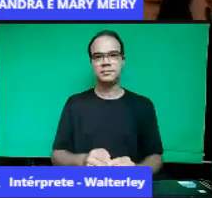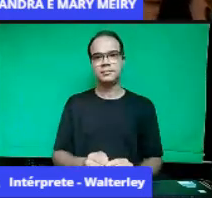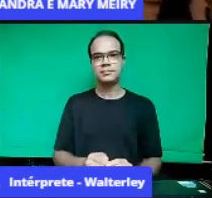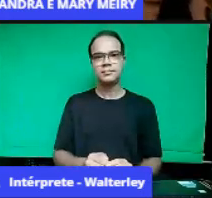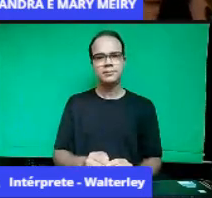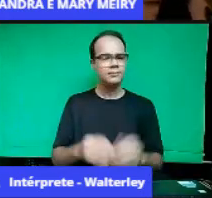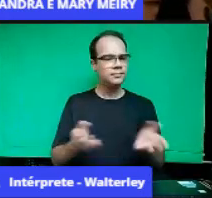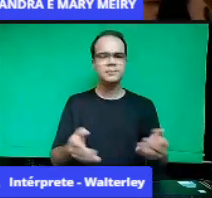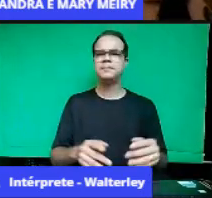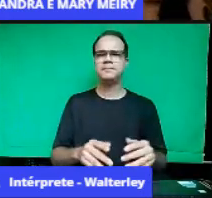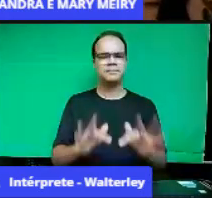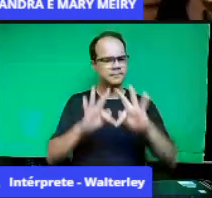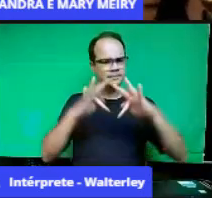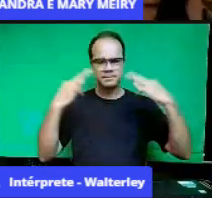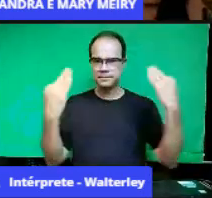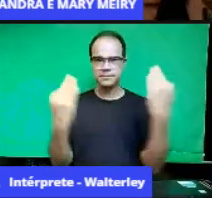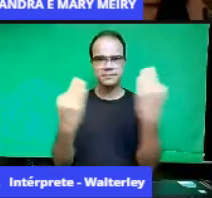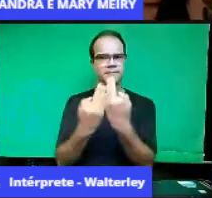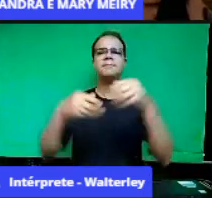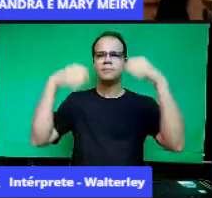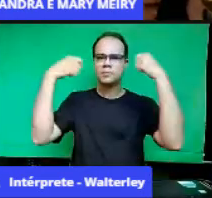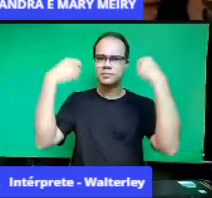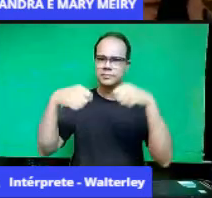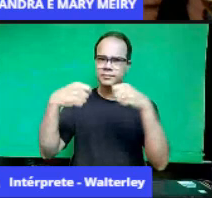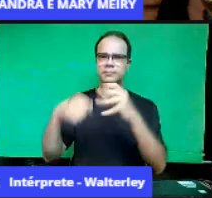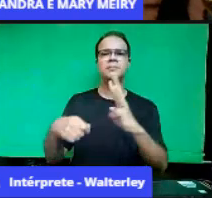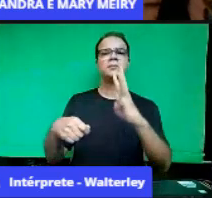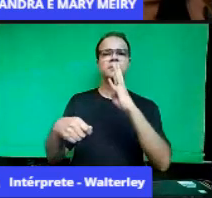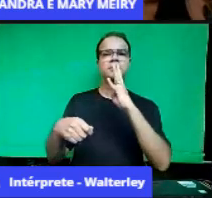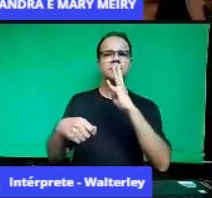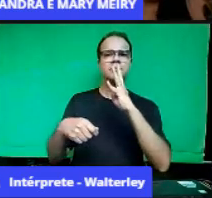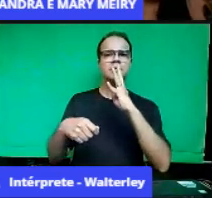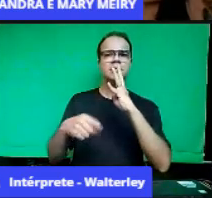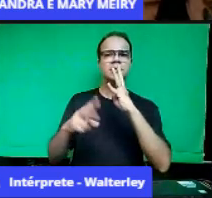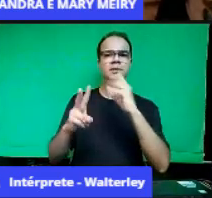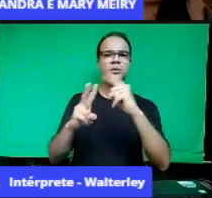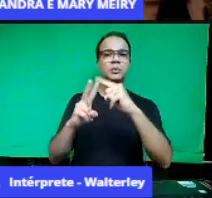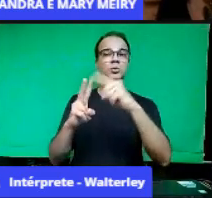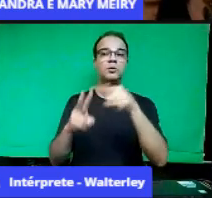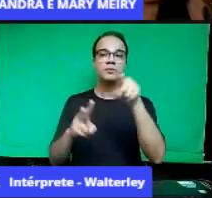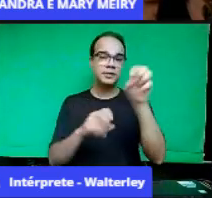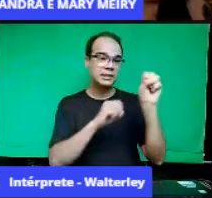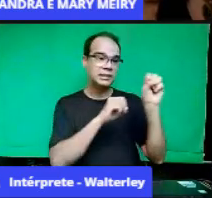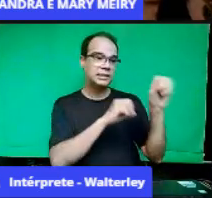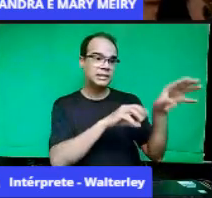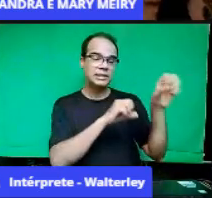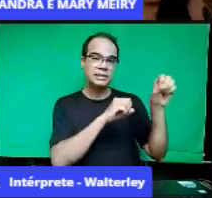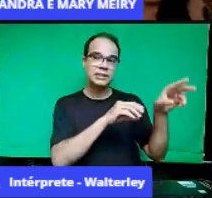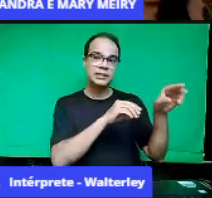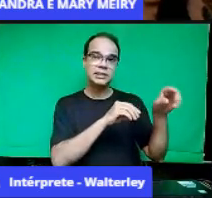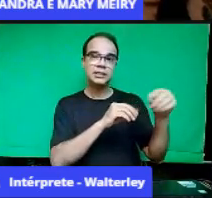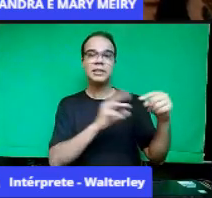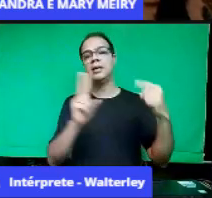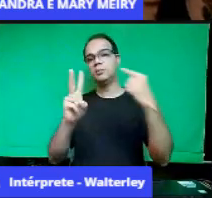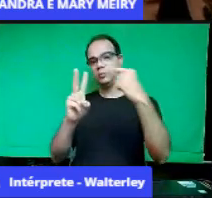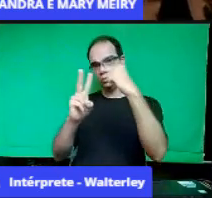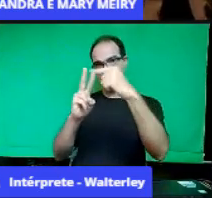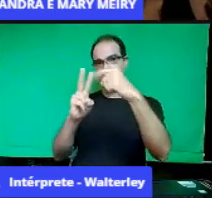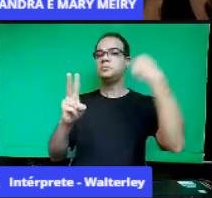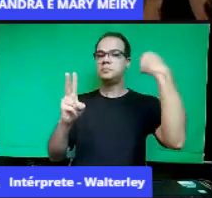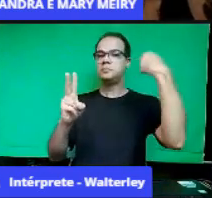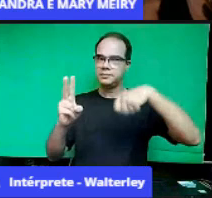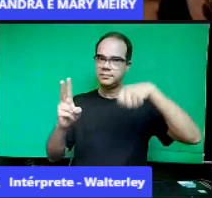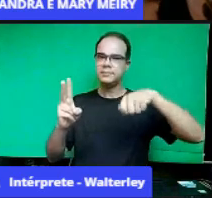é indispensável. Ele precisa ter conhecimento. Então, é um documento de livre acesso da questão família. E